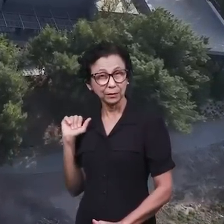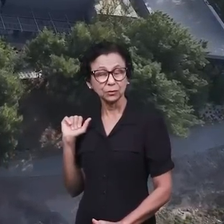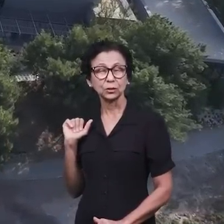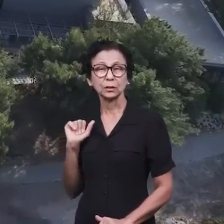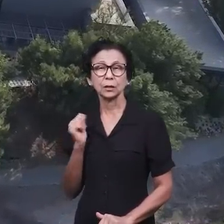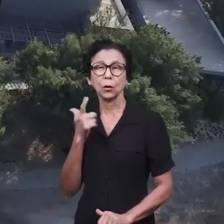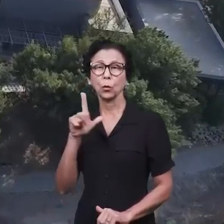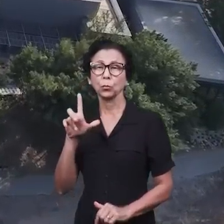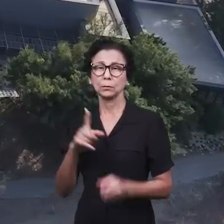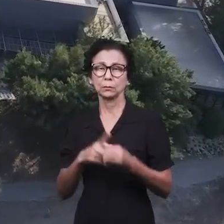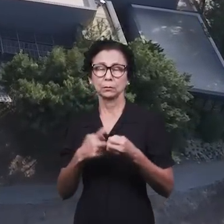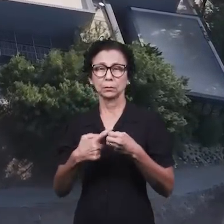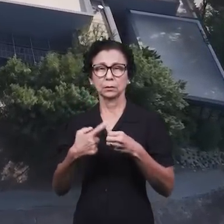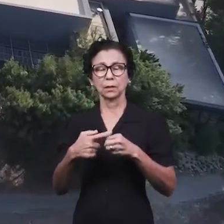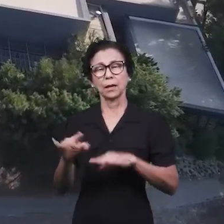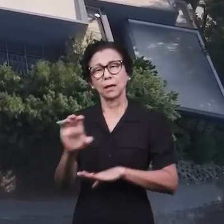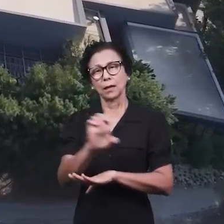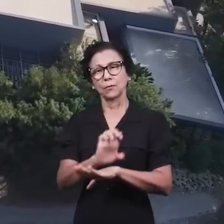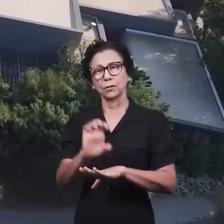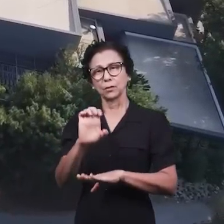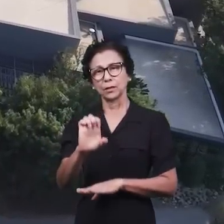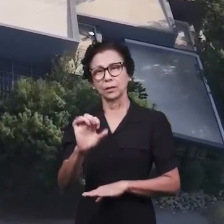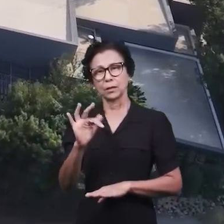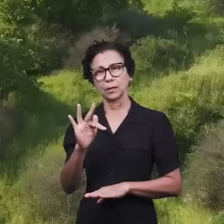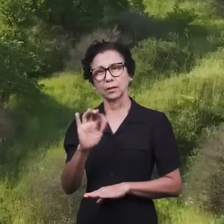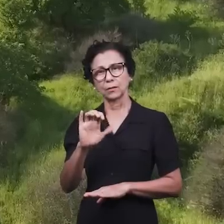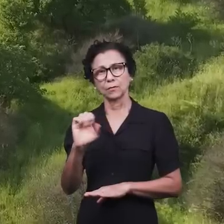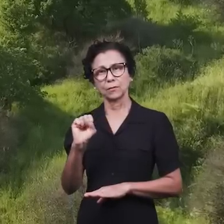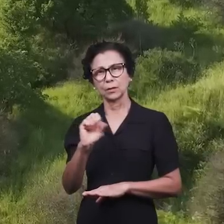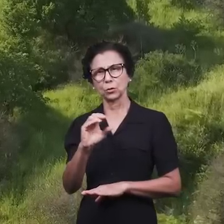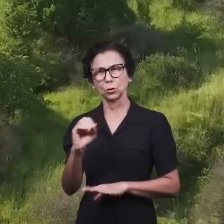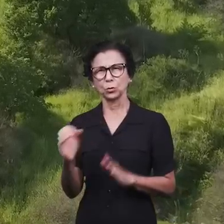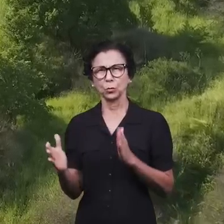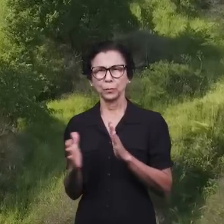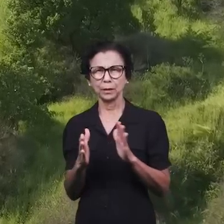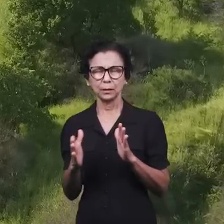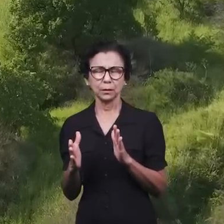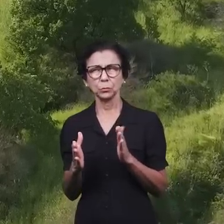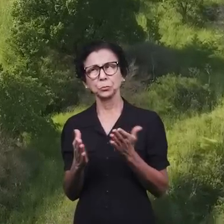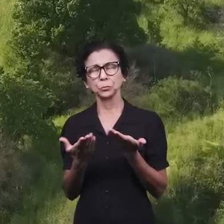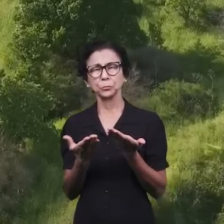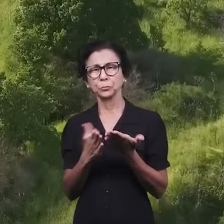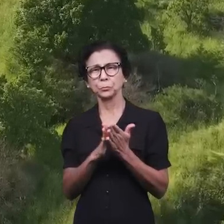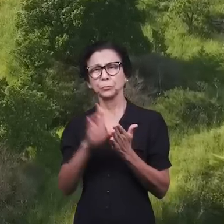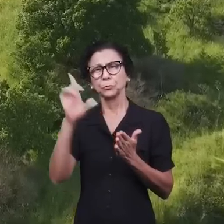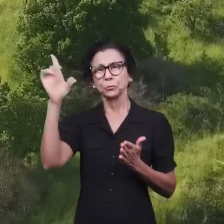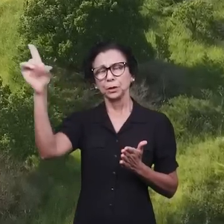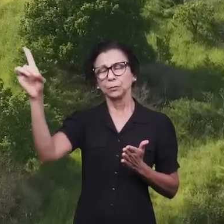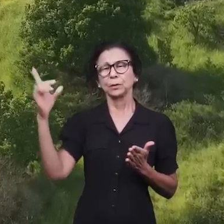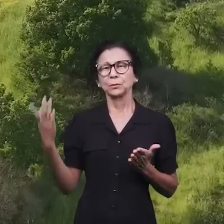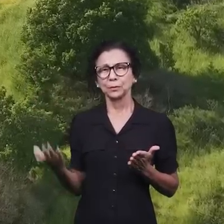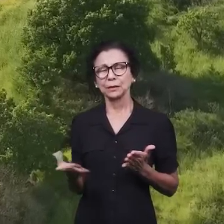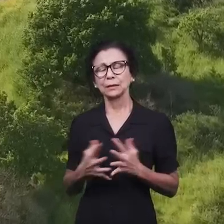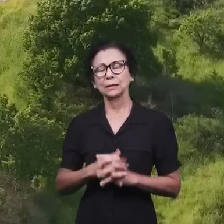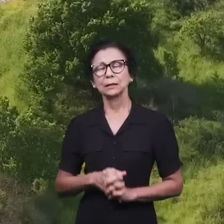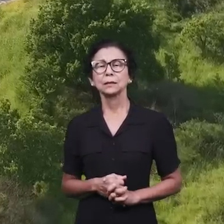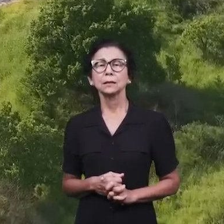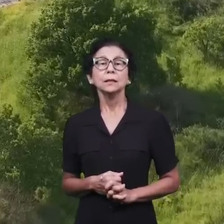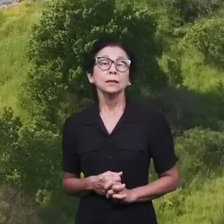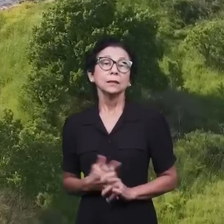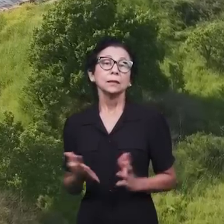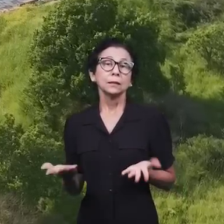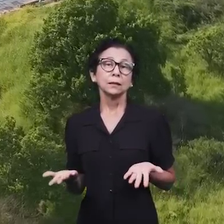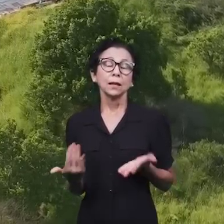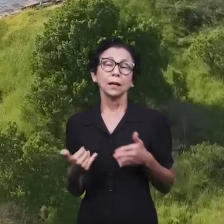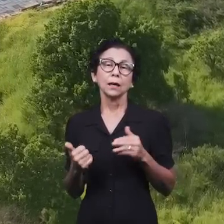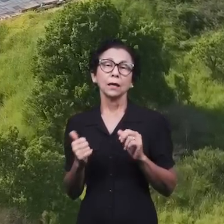estava a cidade de Éfeso, né? Quando nos tempos bíblicos, que é um dos temas que nós temos